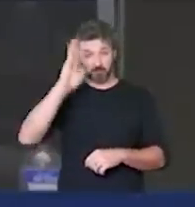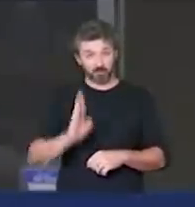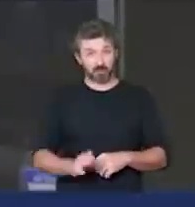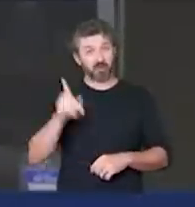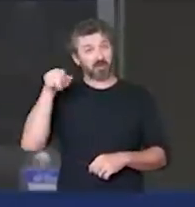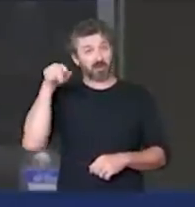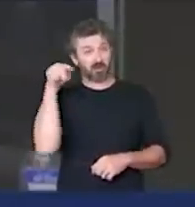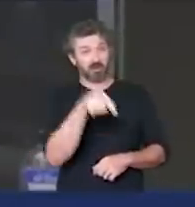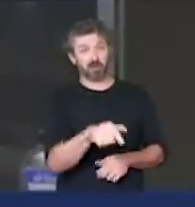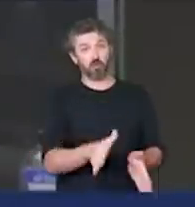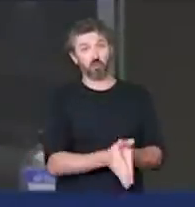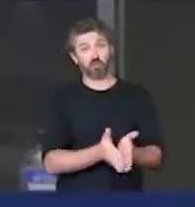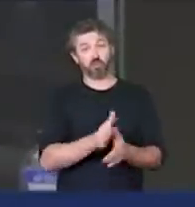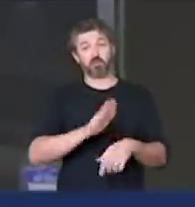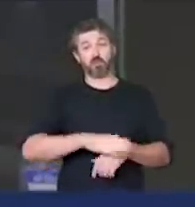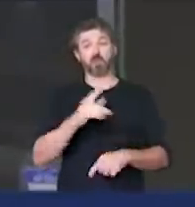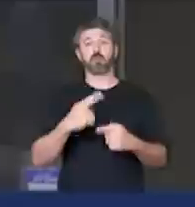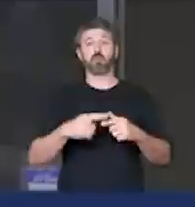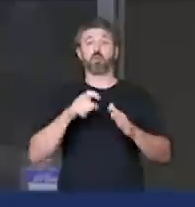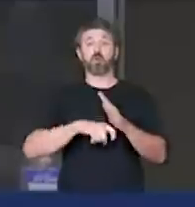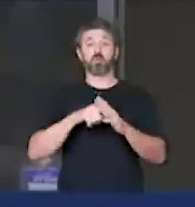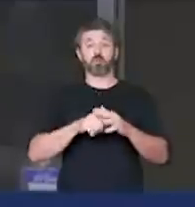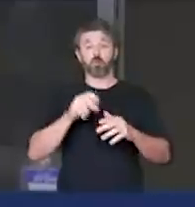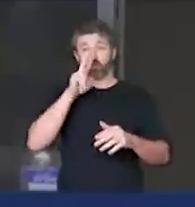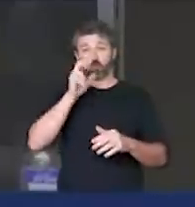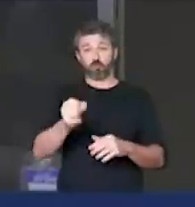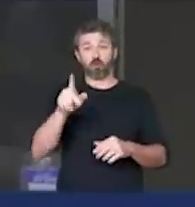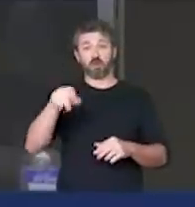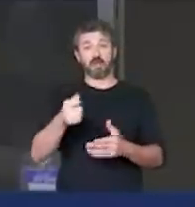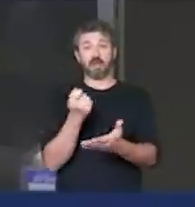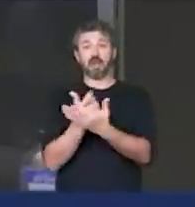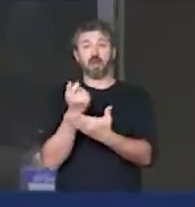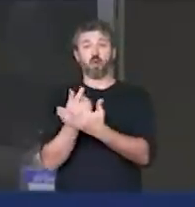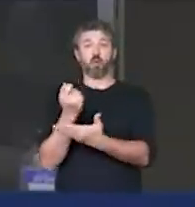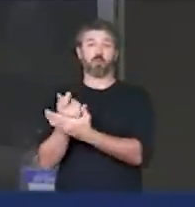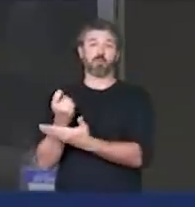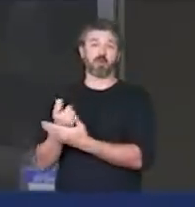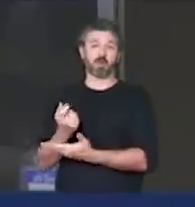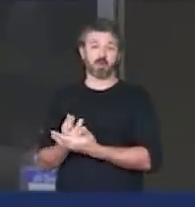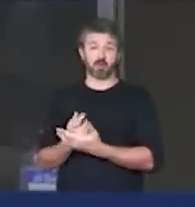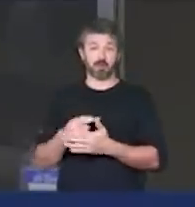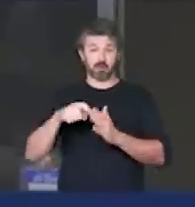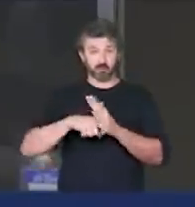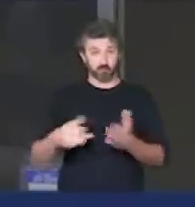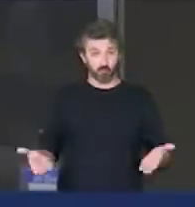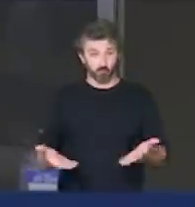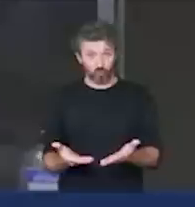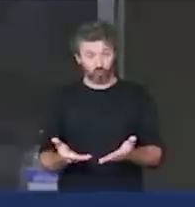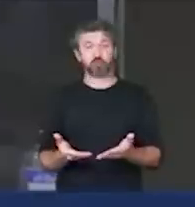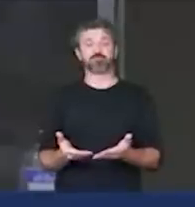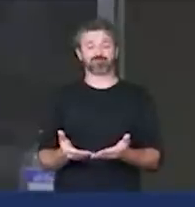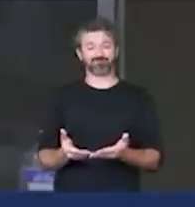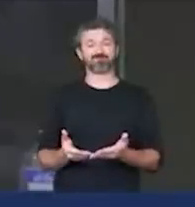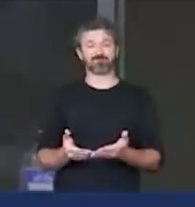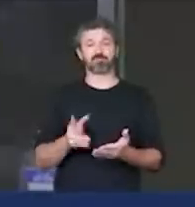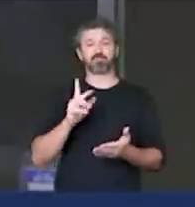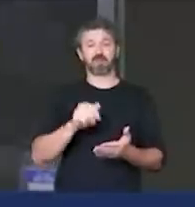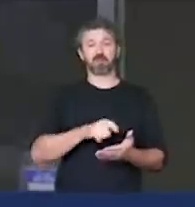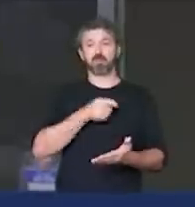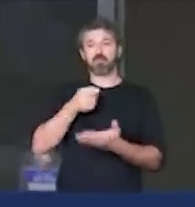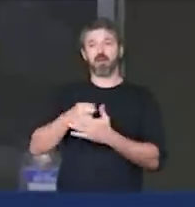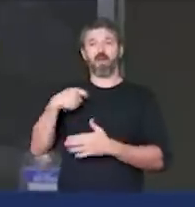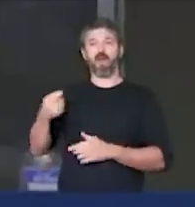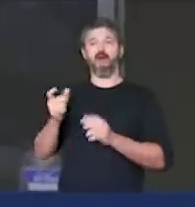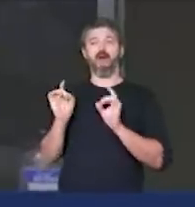proporcionalmente no Brasil é o mais pobre, porque o nosso imposto está concentrado no consumo. E esse imposto hoje vai para bancar